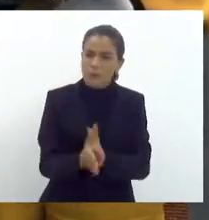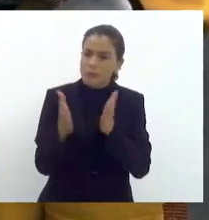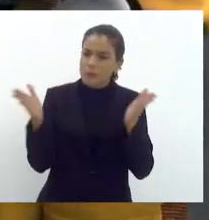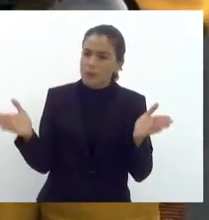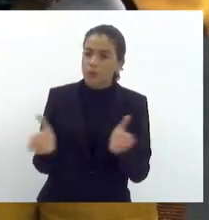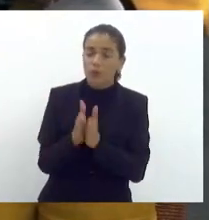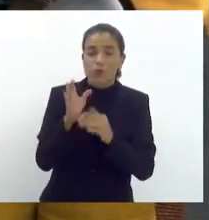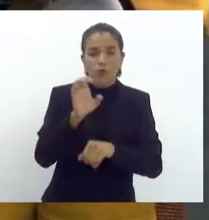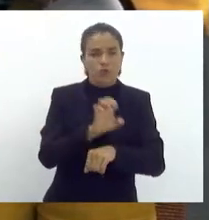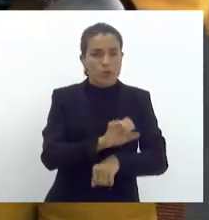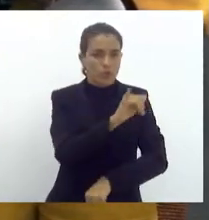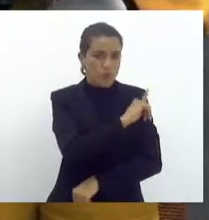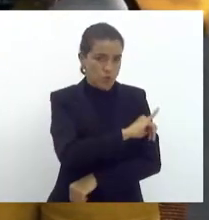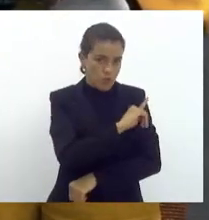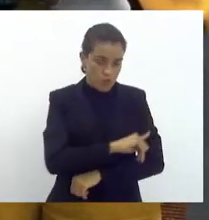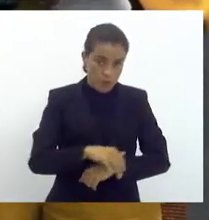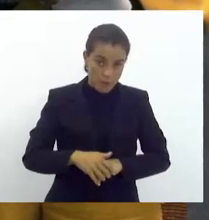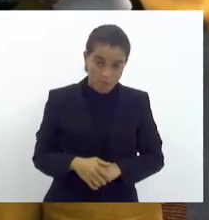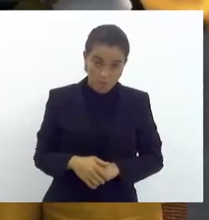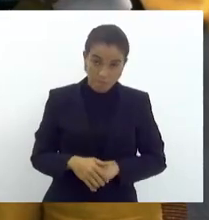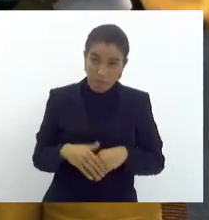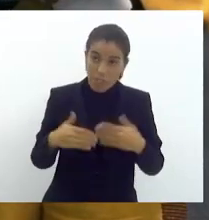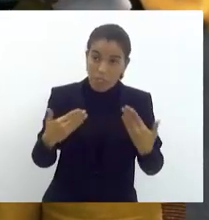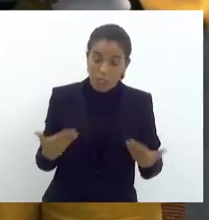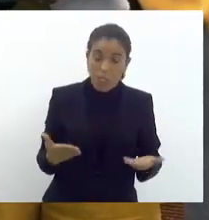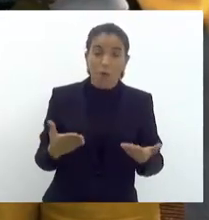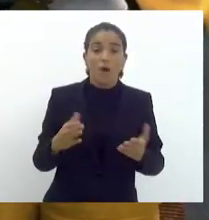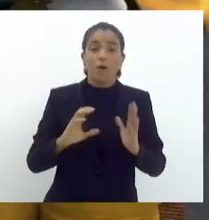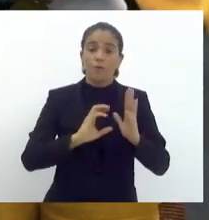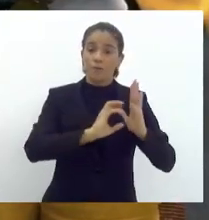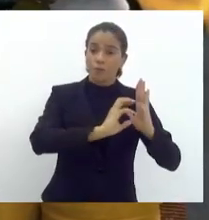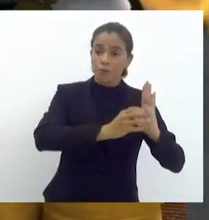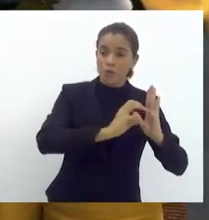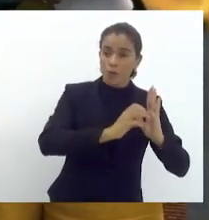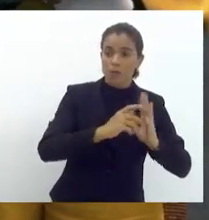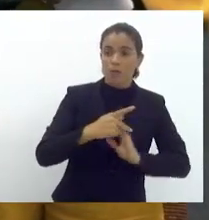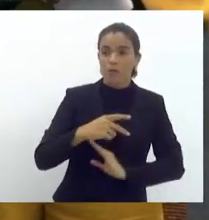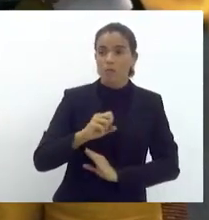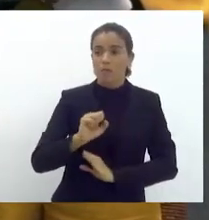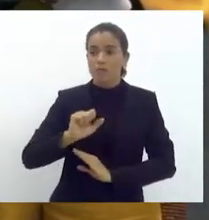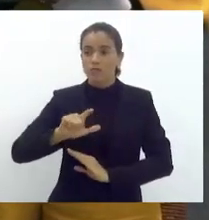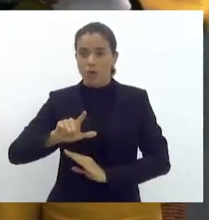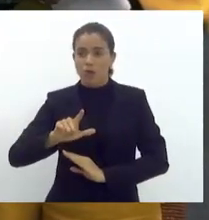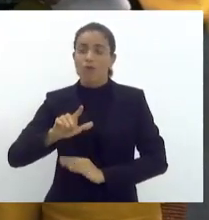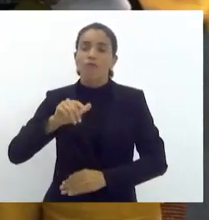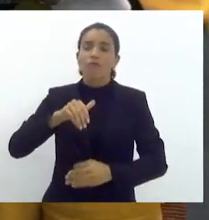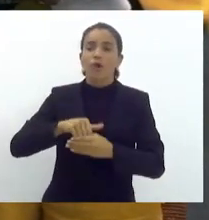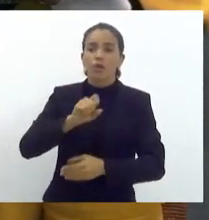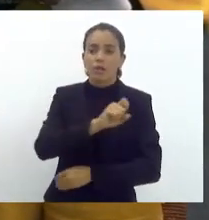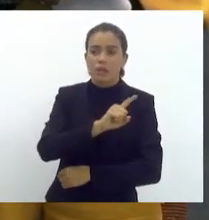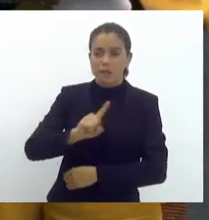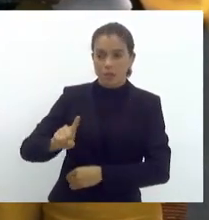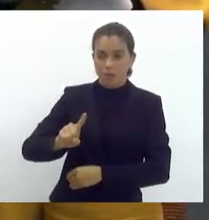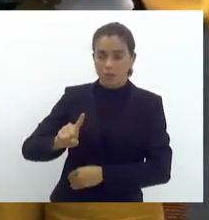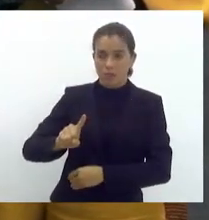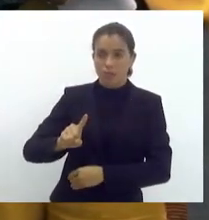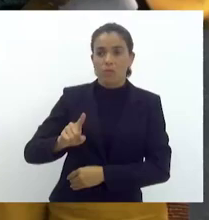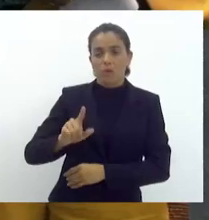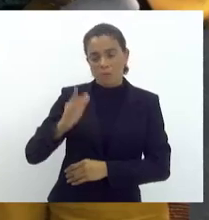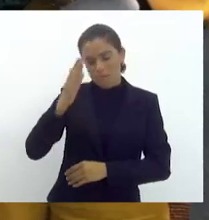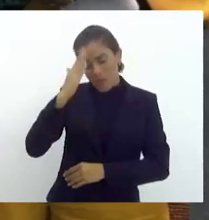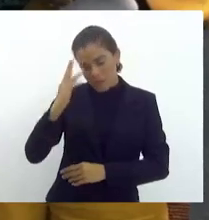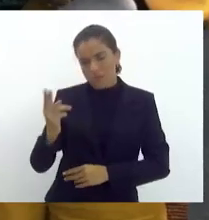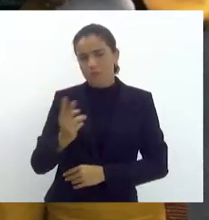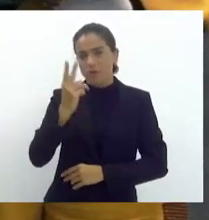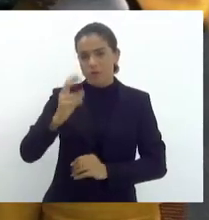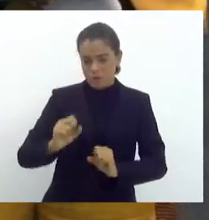no estado do Rio de Janeiro então a bancada do pessoal vai votar Não mesmo que valorizando o esforço de vossa